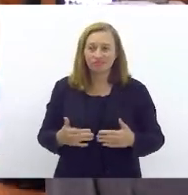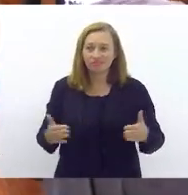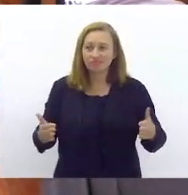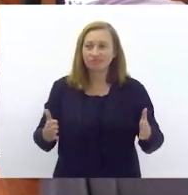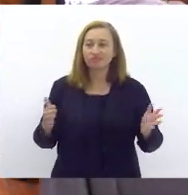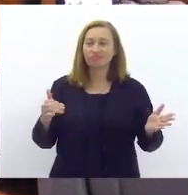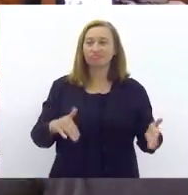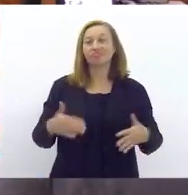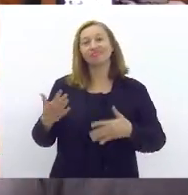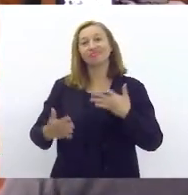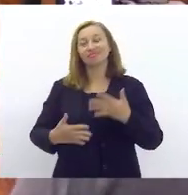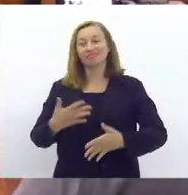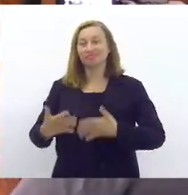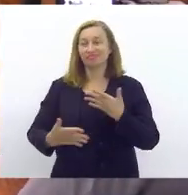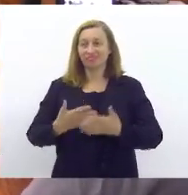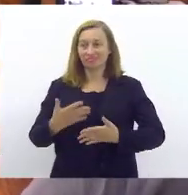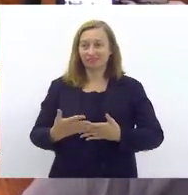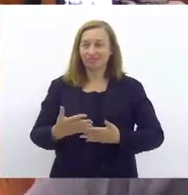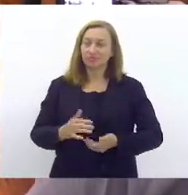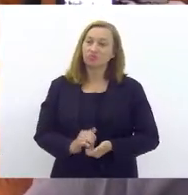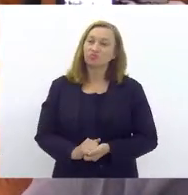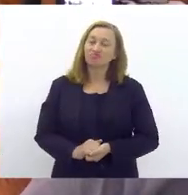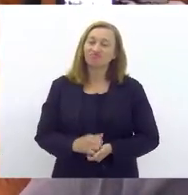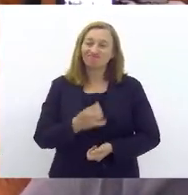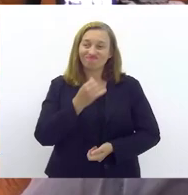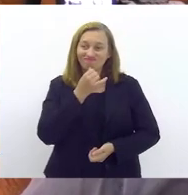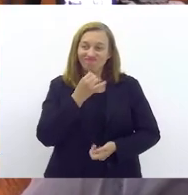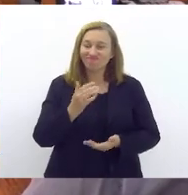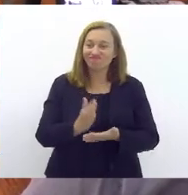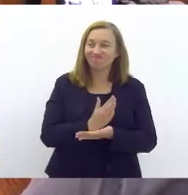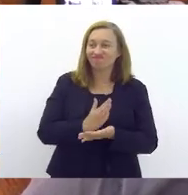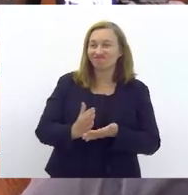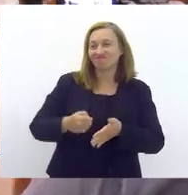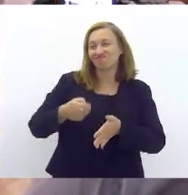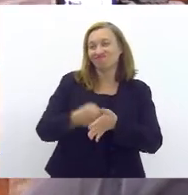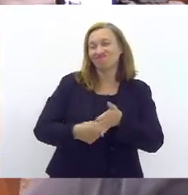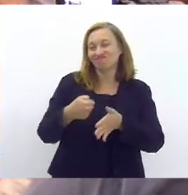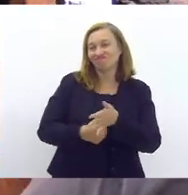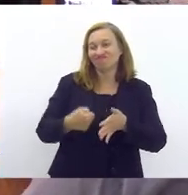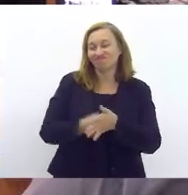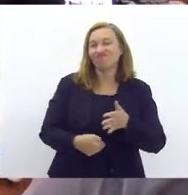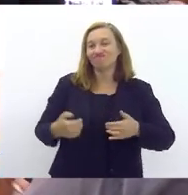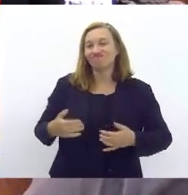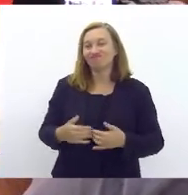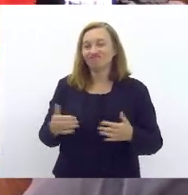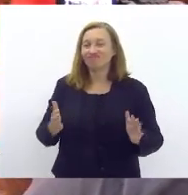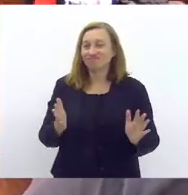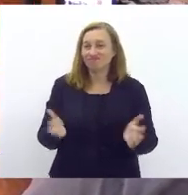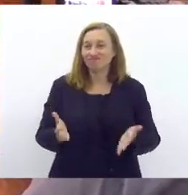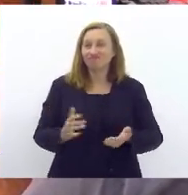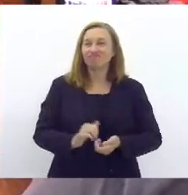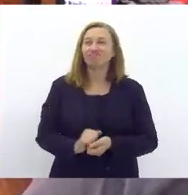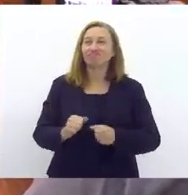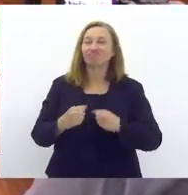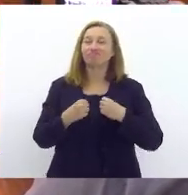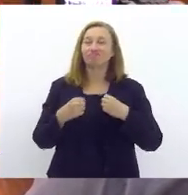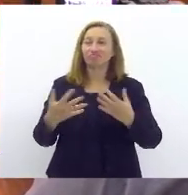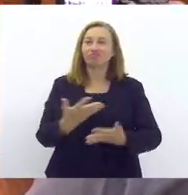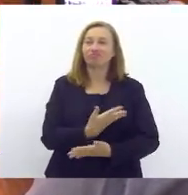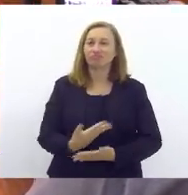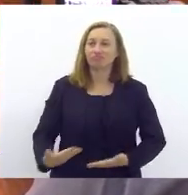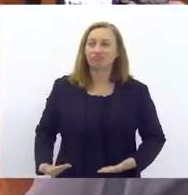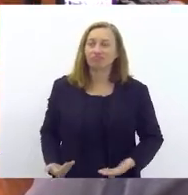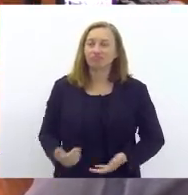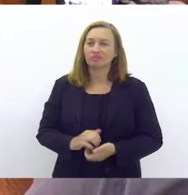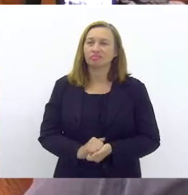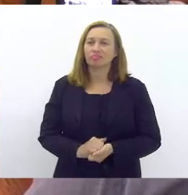com alegria, indignação, perplexidade, muita luta, que abrimos aqui essa audiência pública